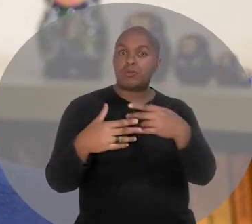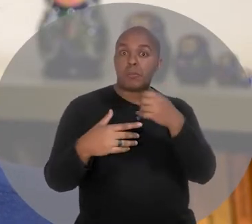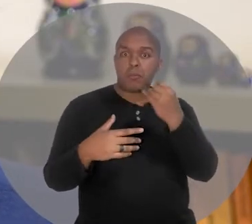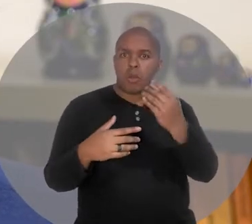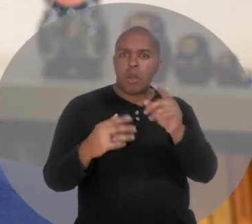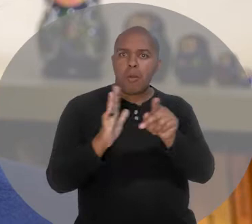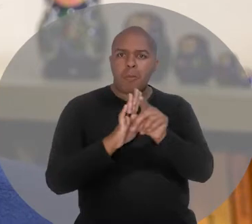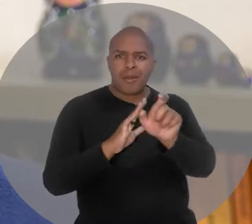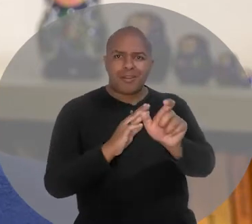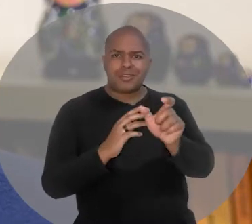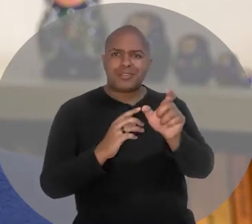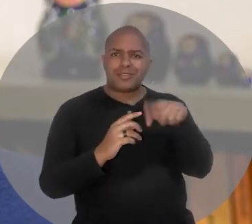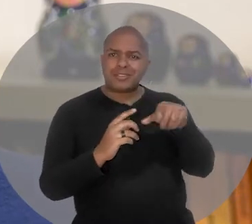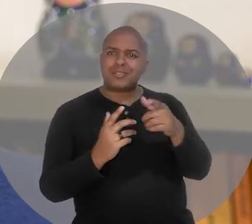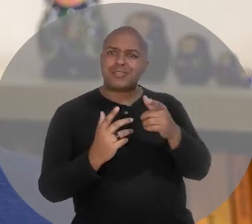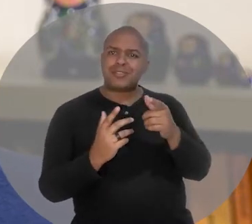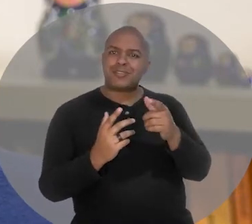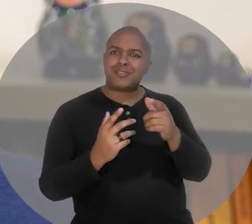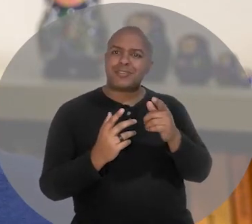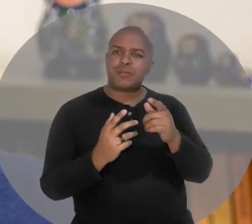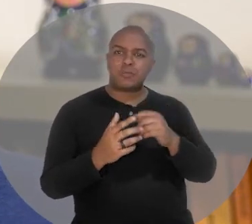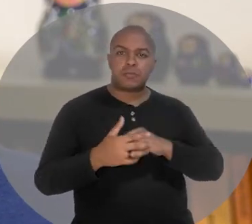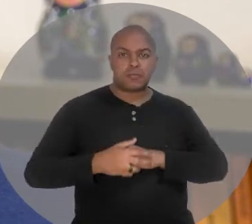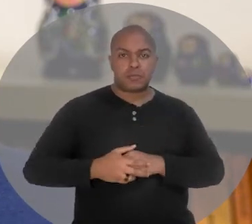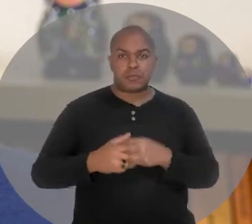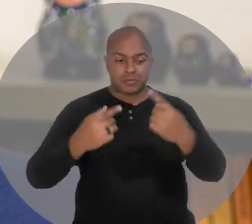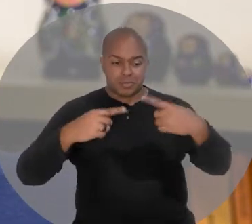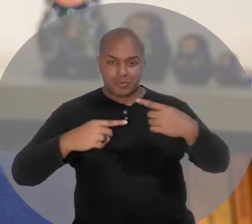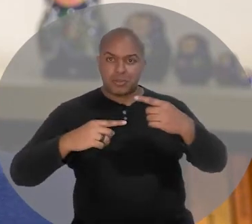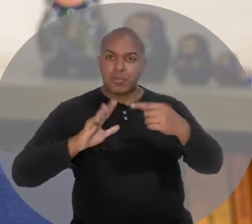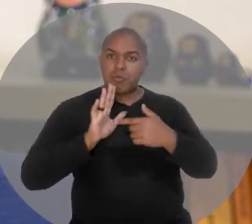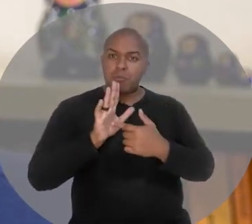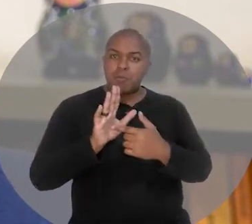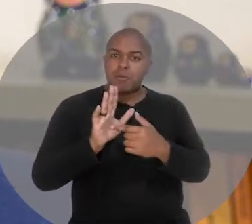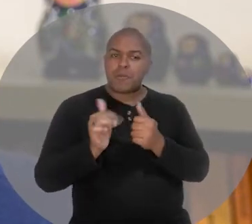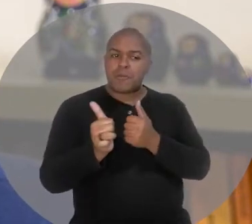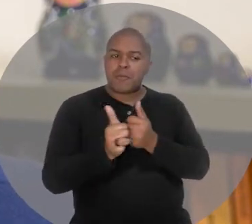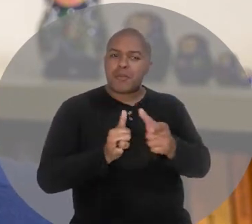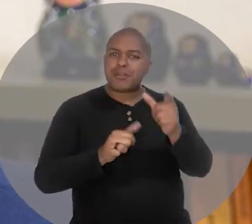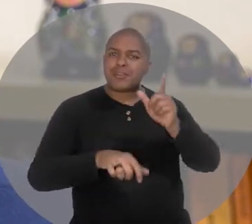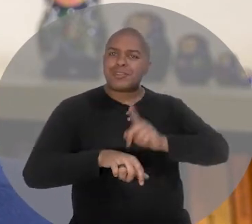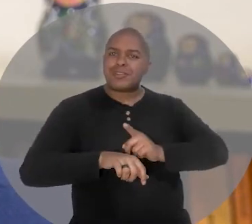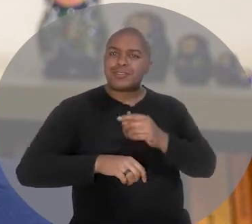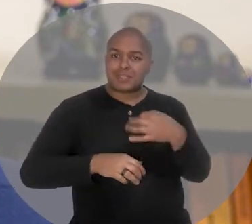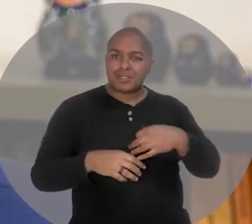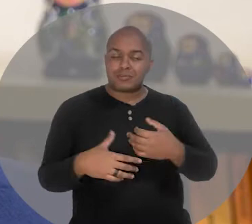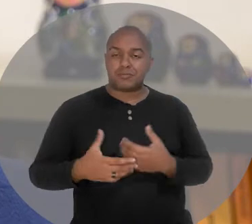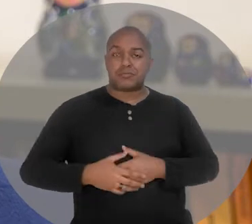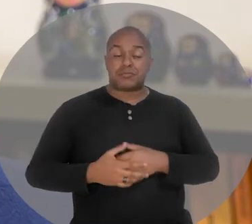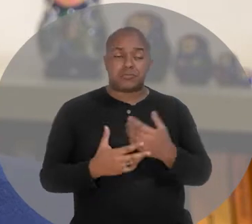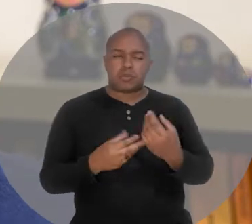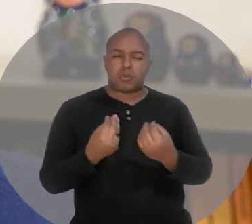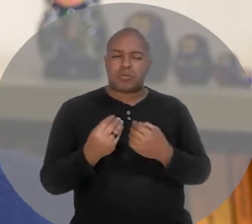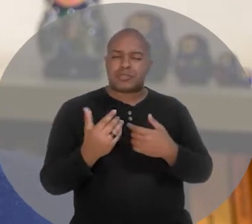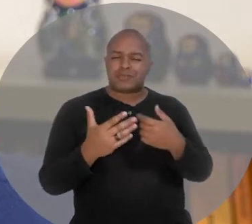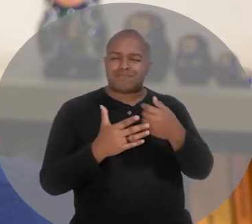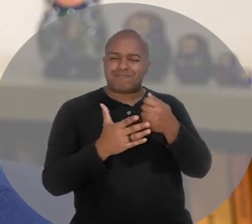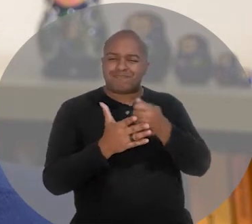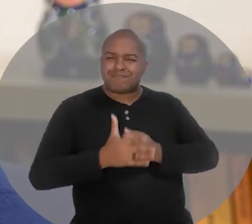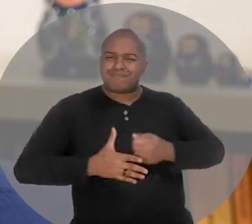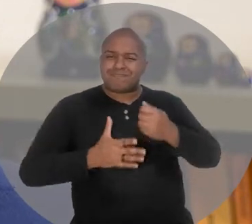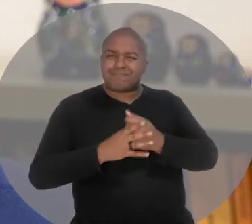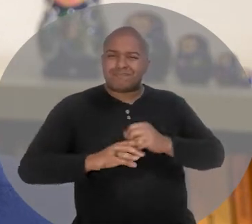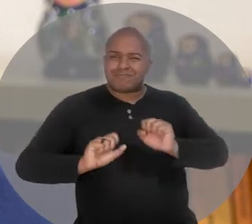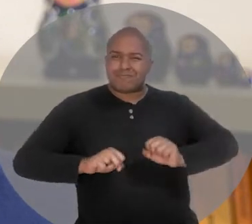fruto daquilo que foi o desafio de expor-se diante dela mesma, né? De se